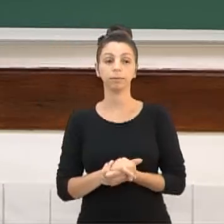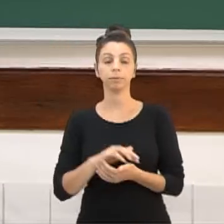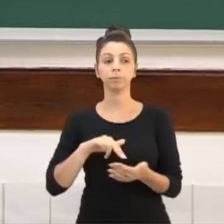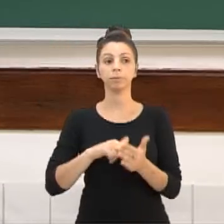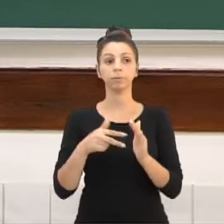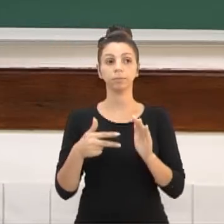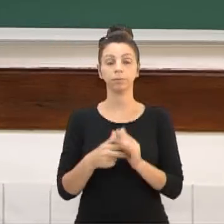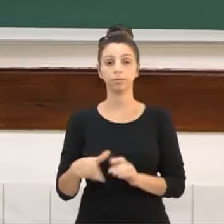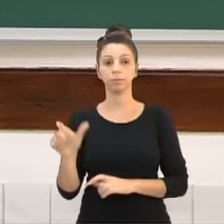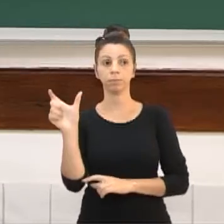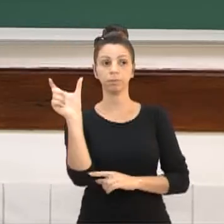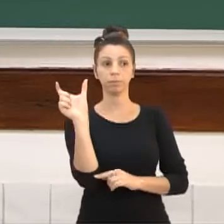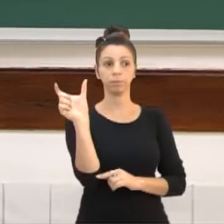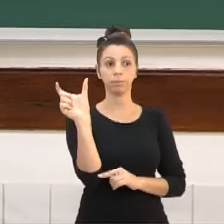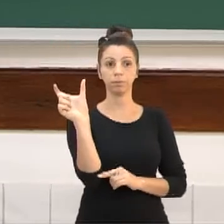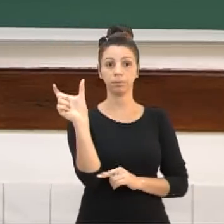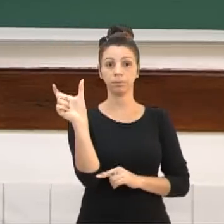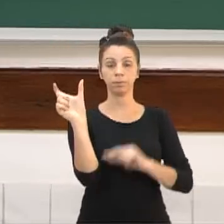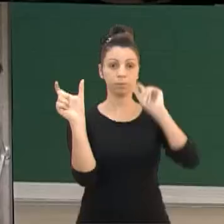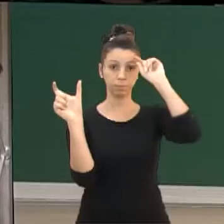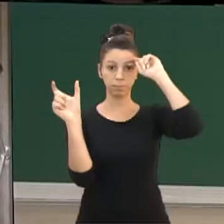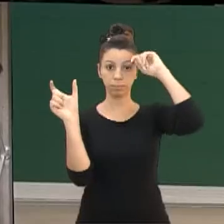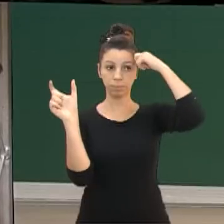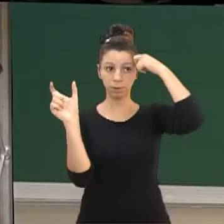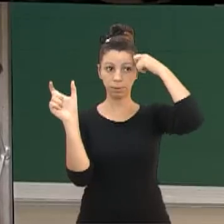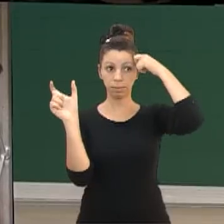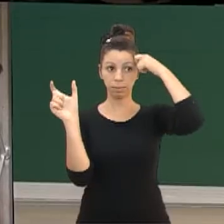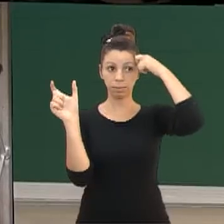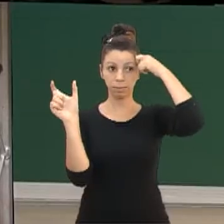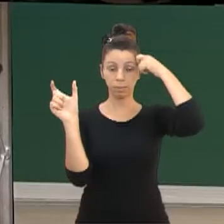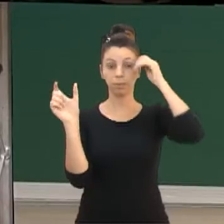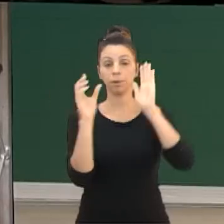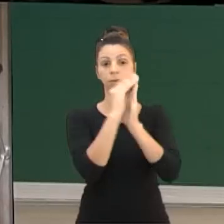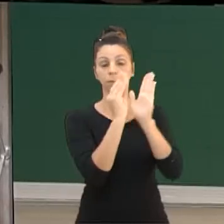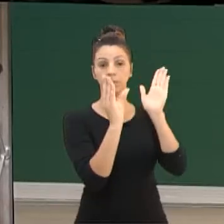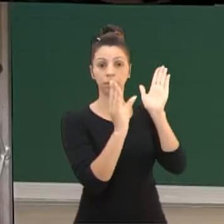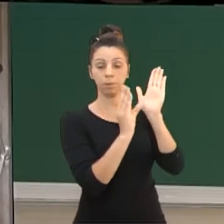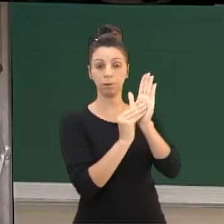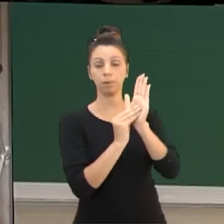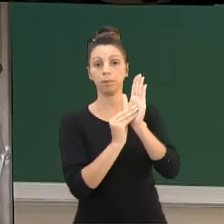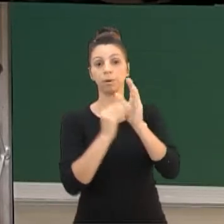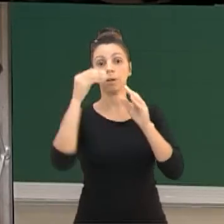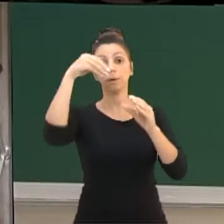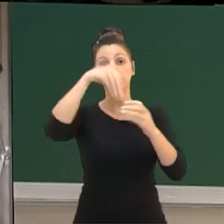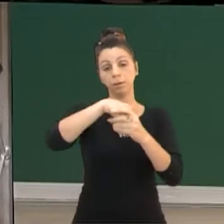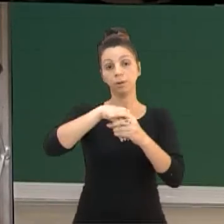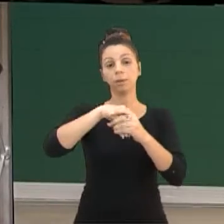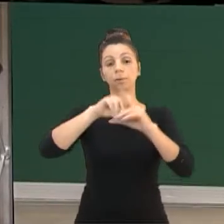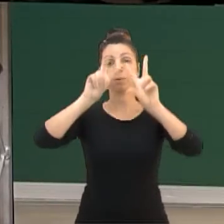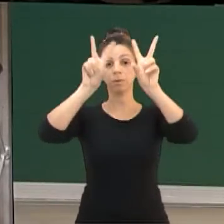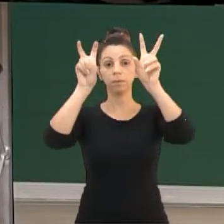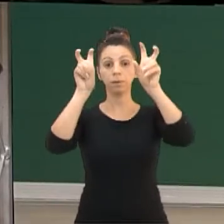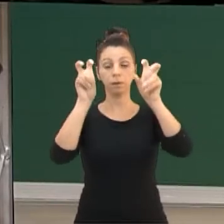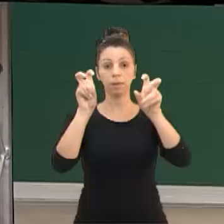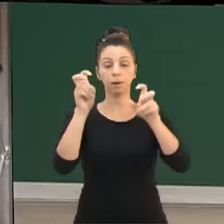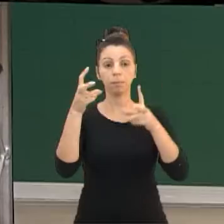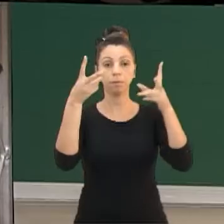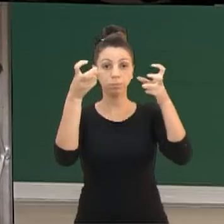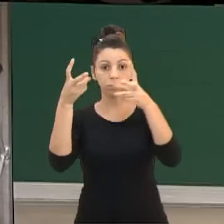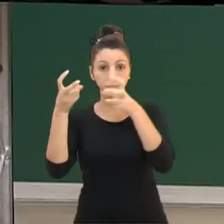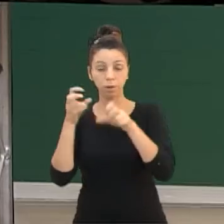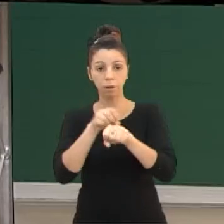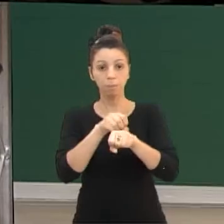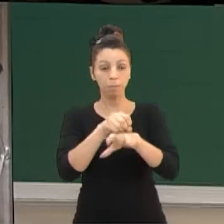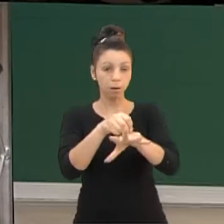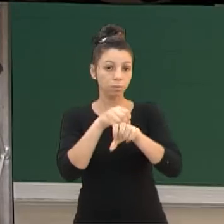palavras em destaque? As que estavam em negrito, tá aqui. O conteúdo de um podcast pode abordar, né, vários assuntos. Então,